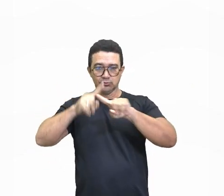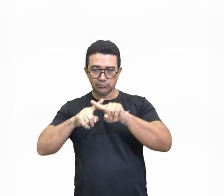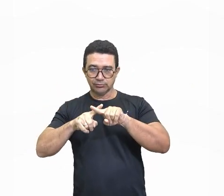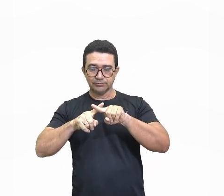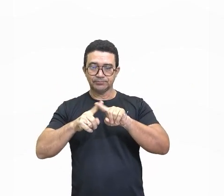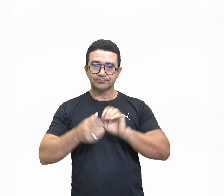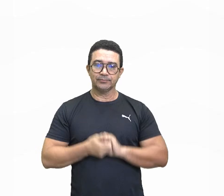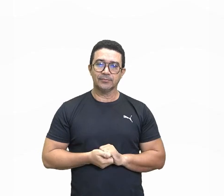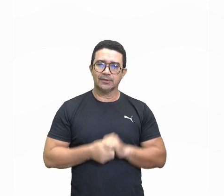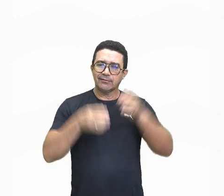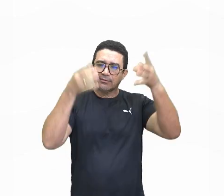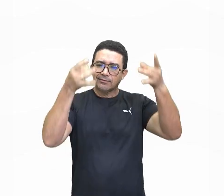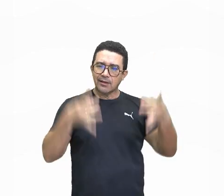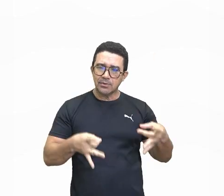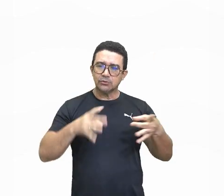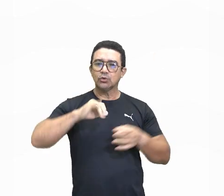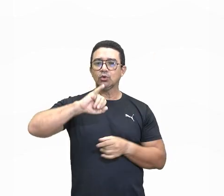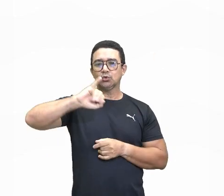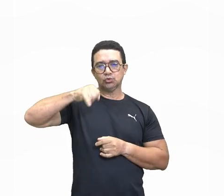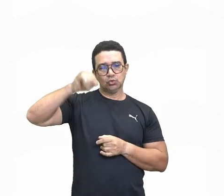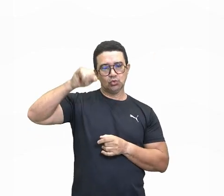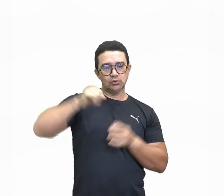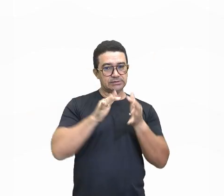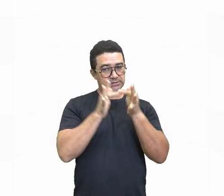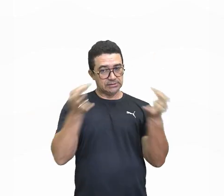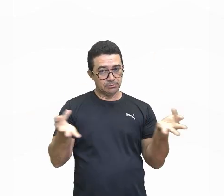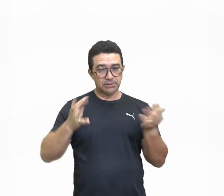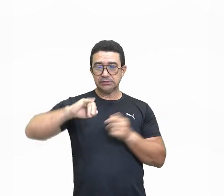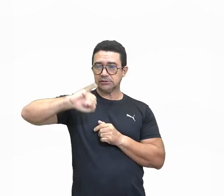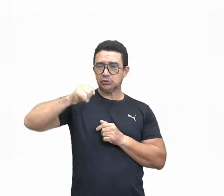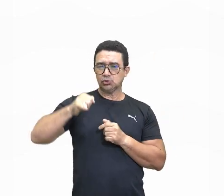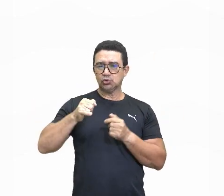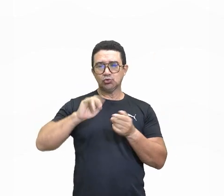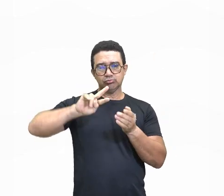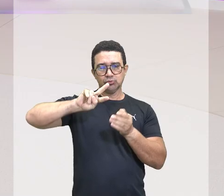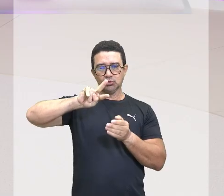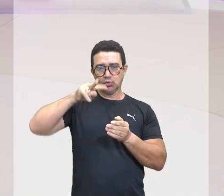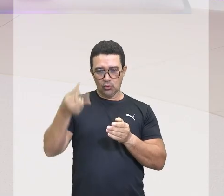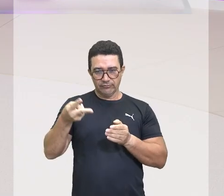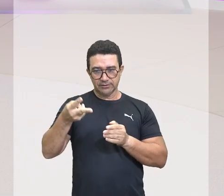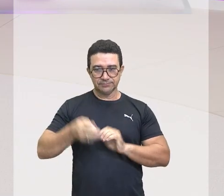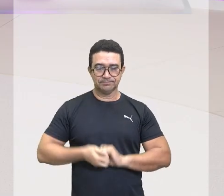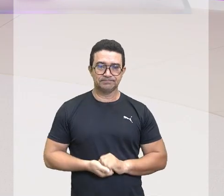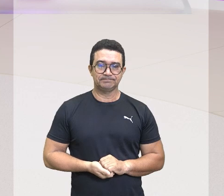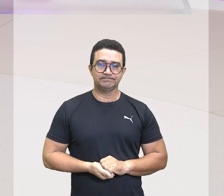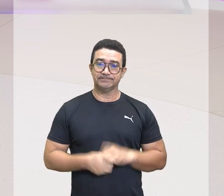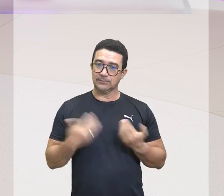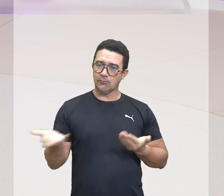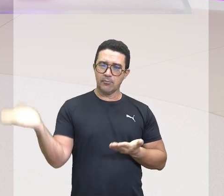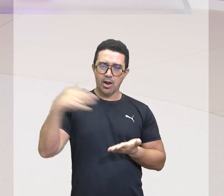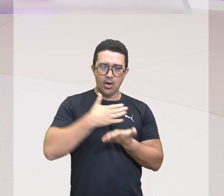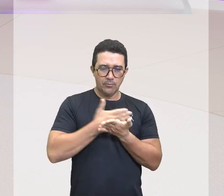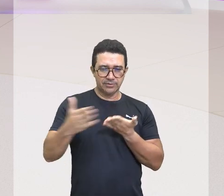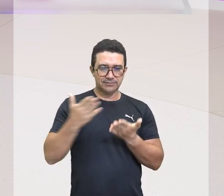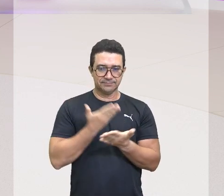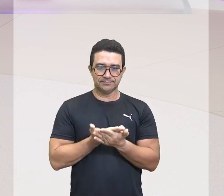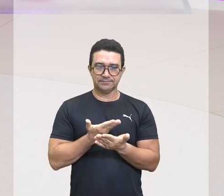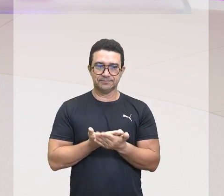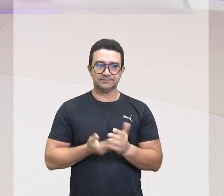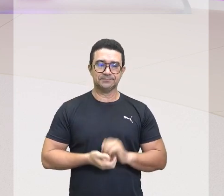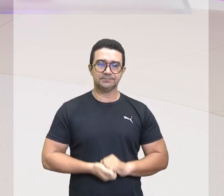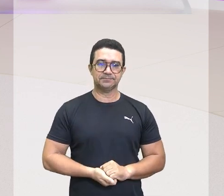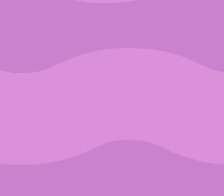exponencial. E o detalhamento, juros simples, juros compostos. Vamos então dar início à nossa aula.